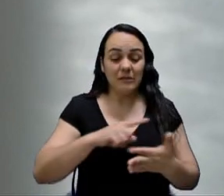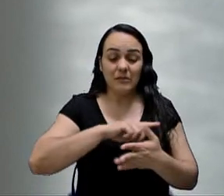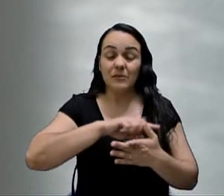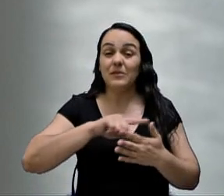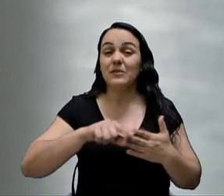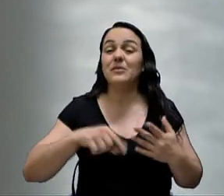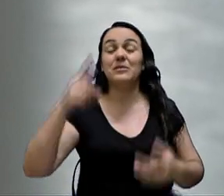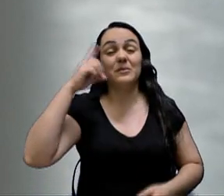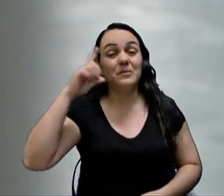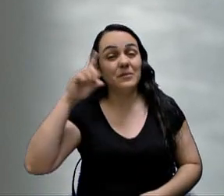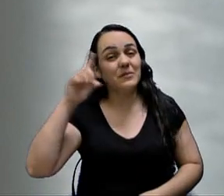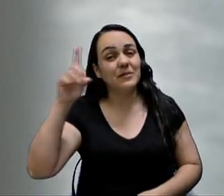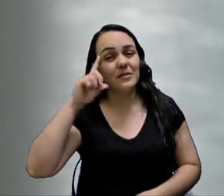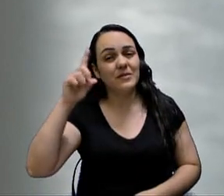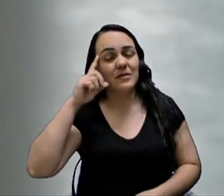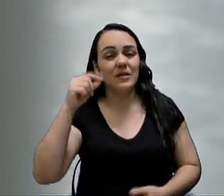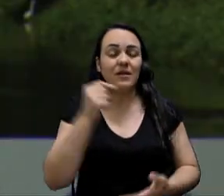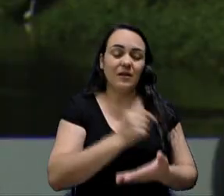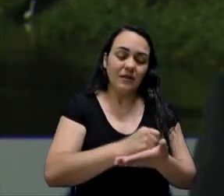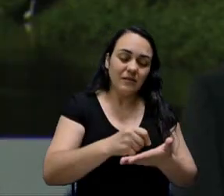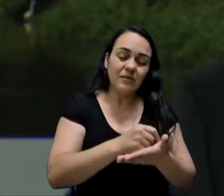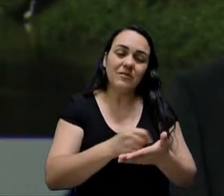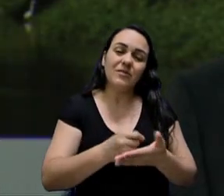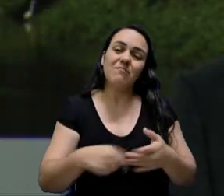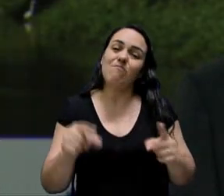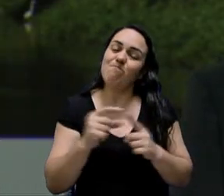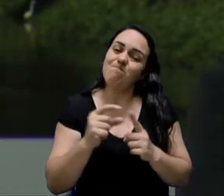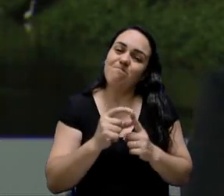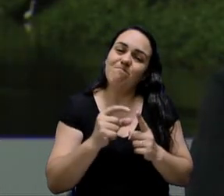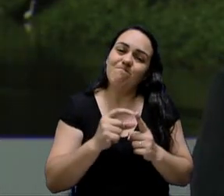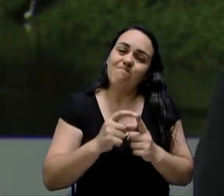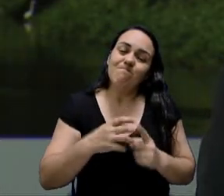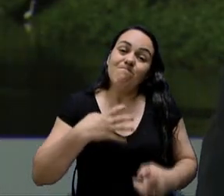escrevendo essas palavras aqui.